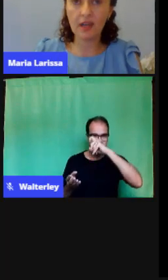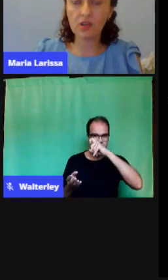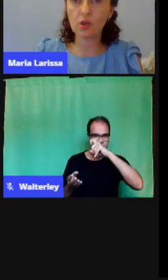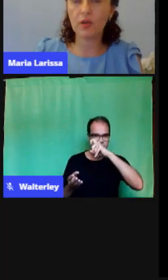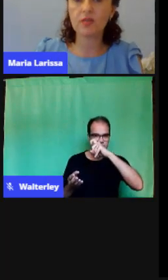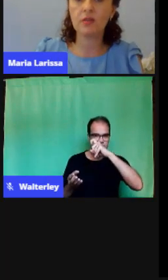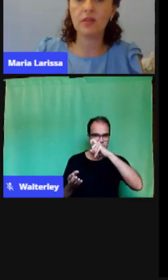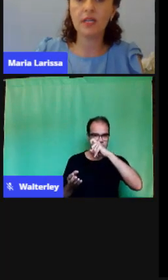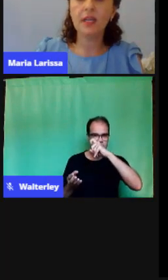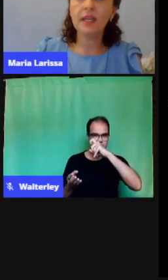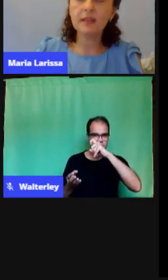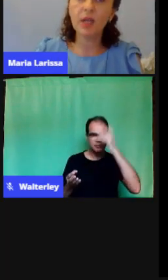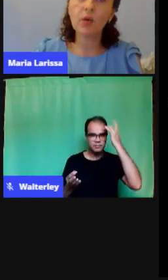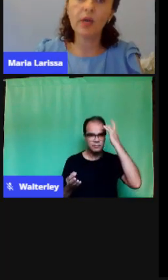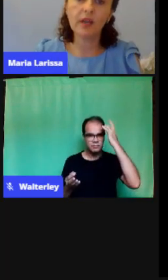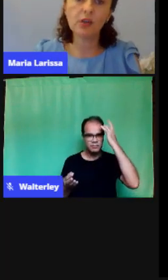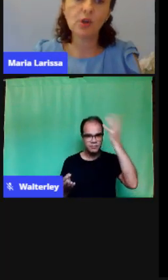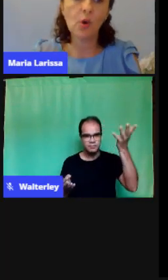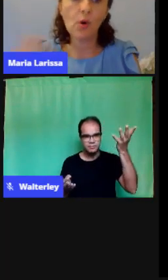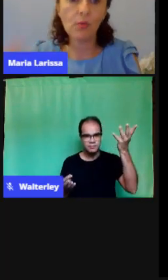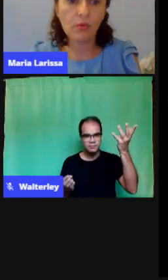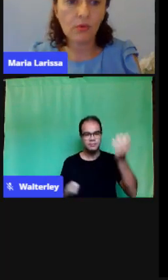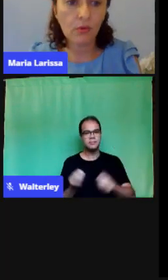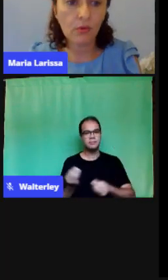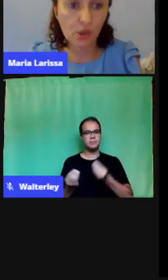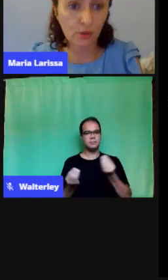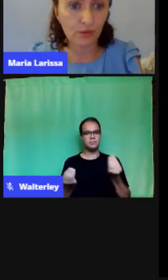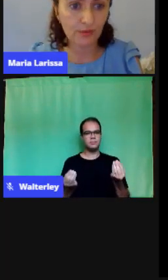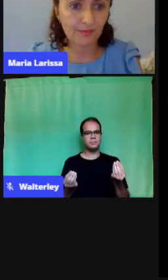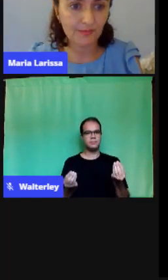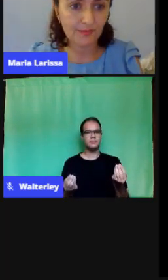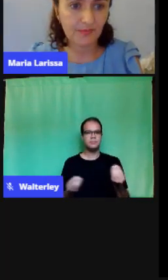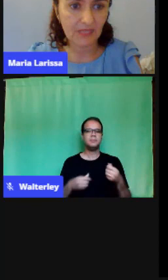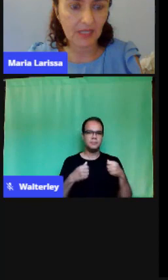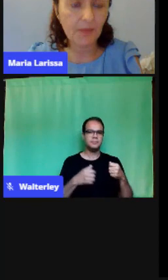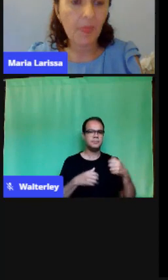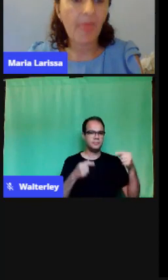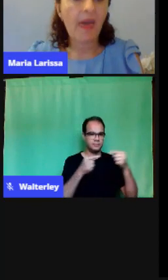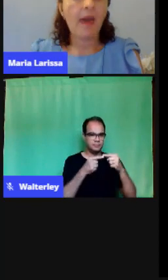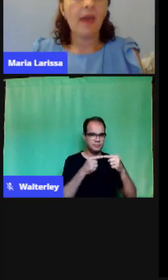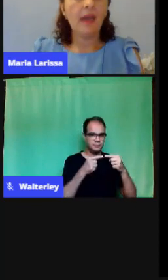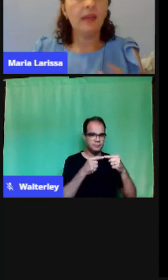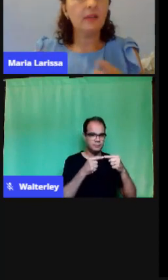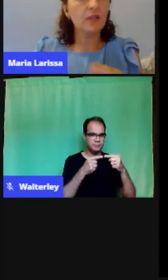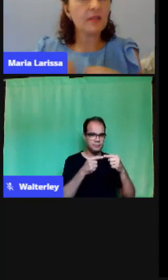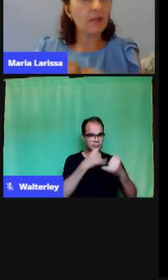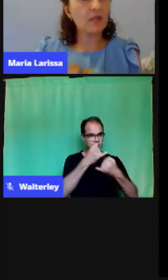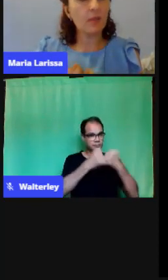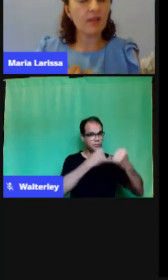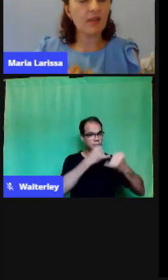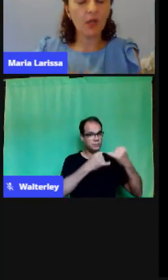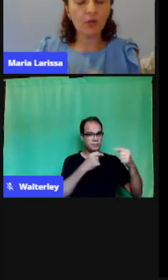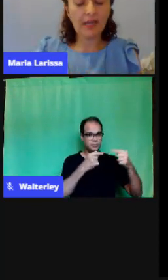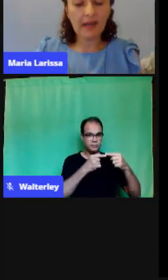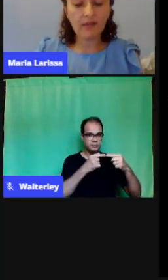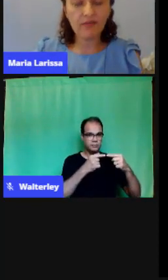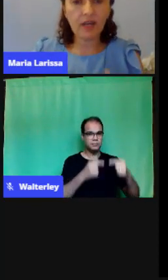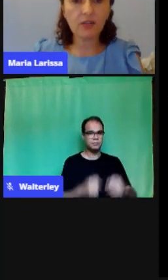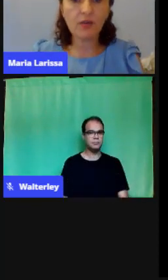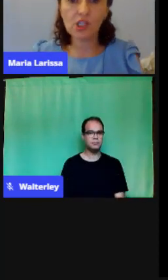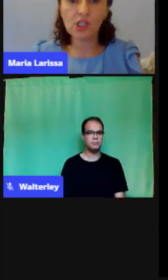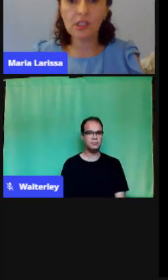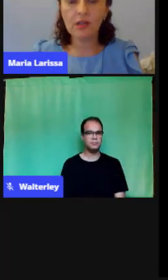seja coerente com a história e também coerente com o jogo. Né? Então, nós temos que pensar, o aluno